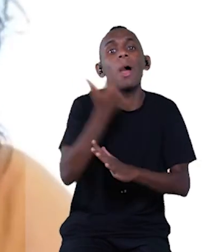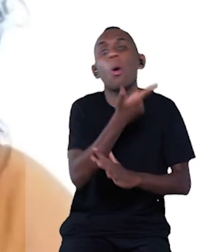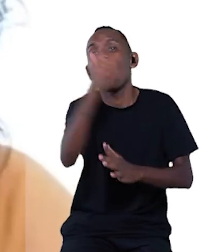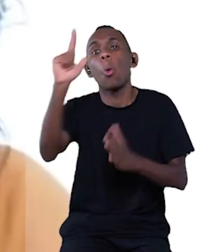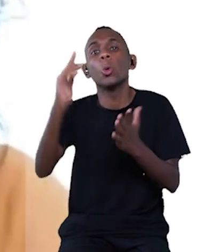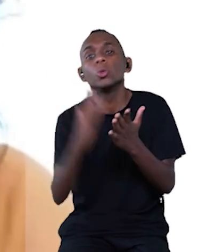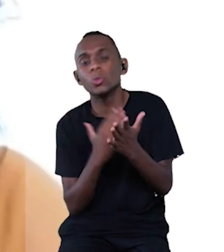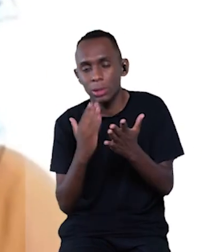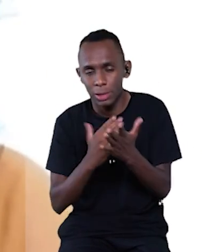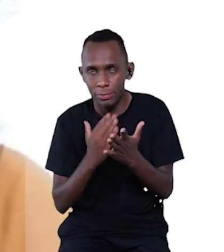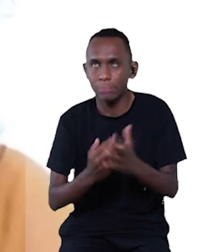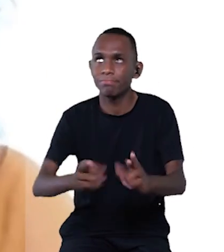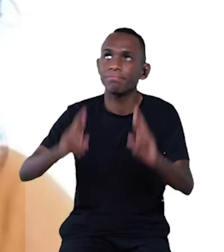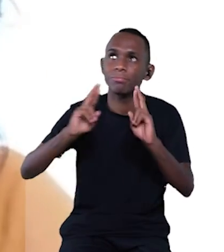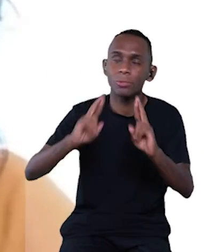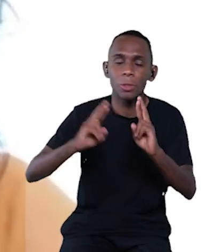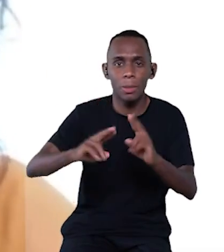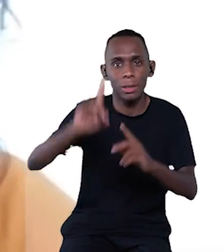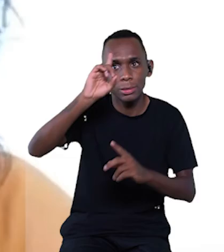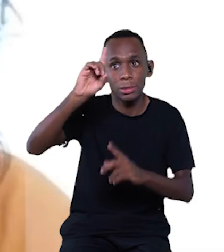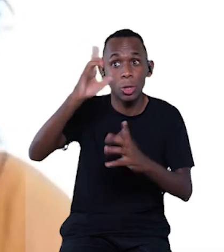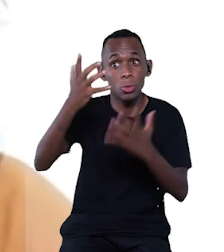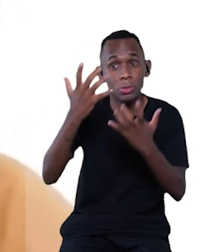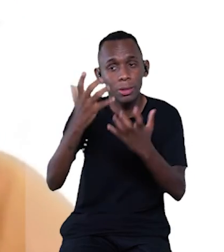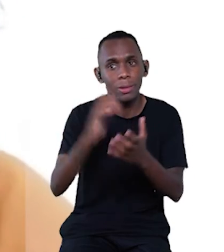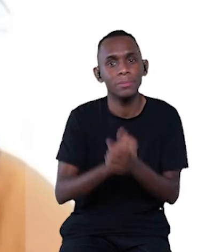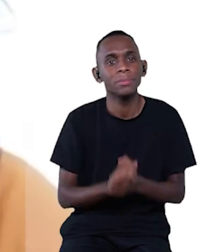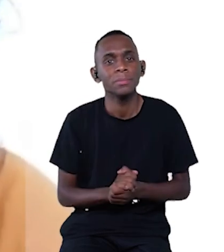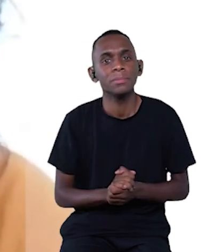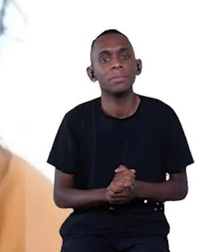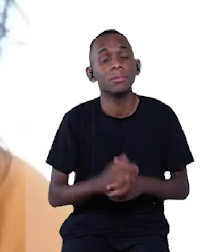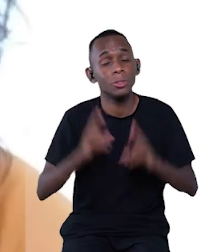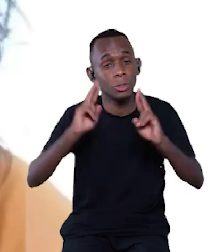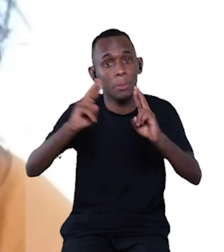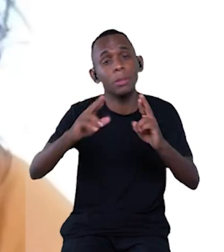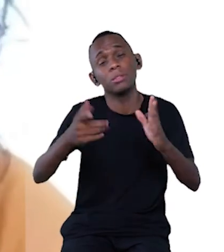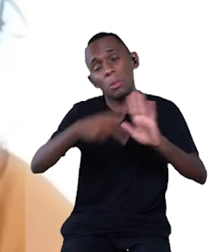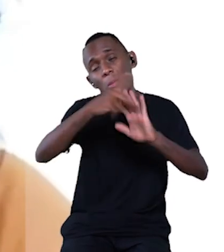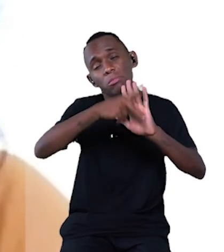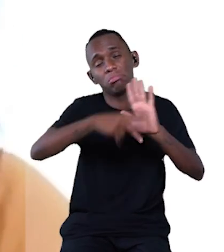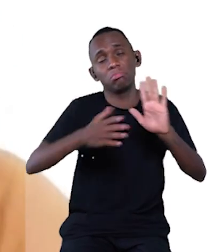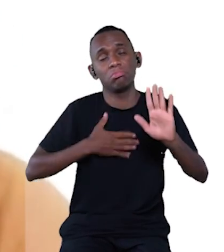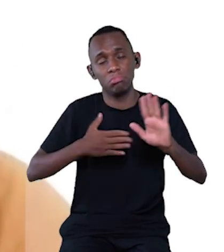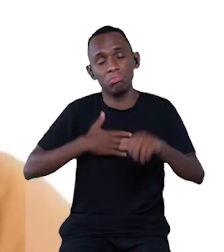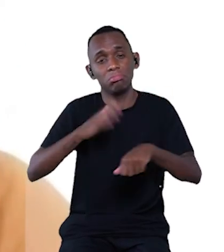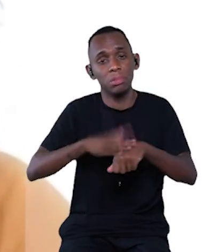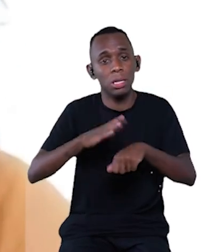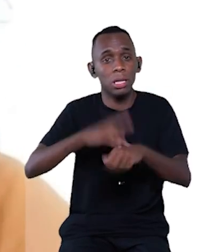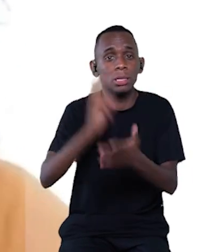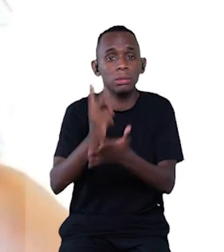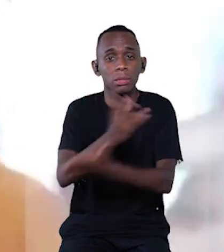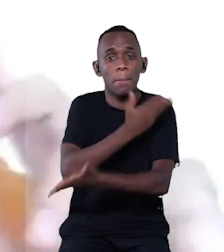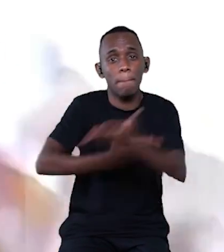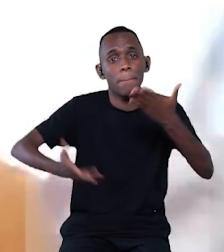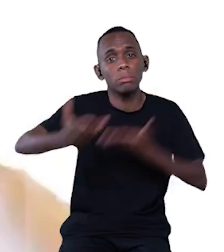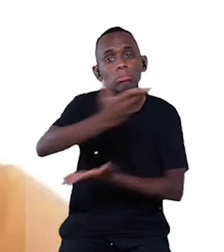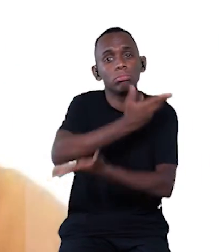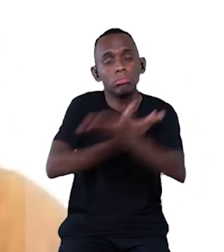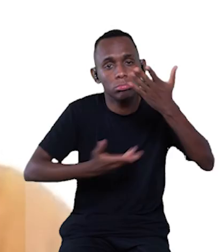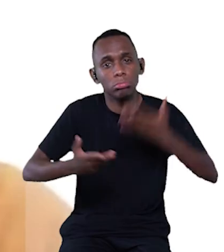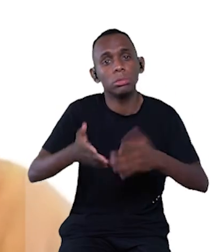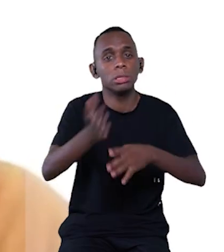vão surgir outros livros, se Deus quiser, assim espero, e esses são os meus projetos mesmo, eu